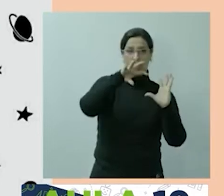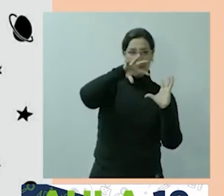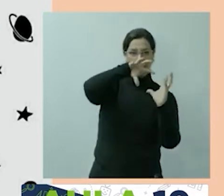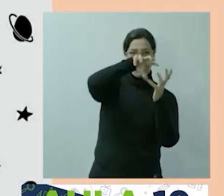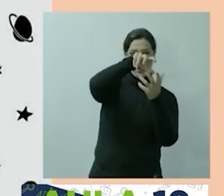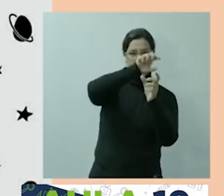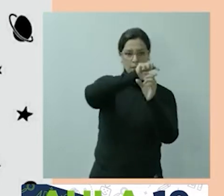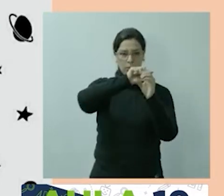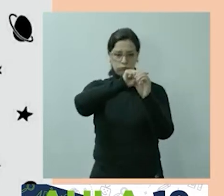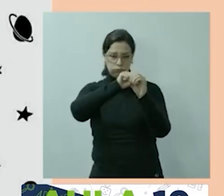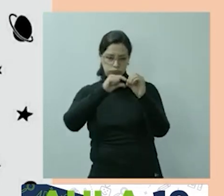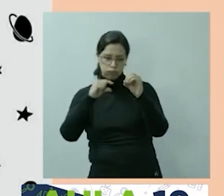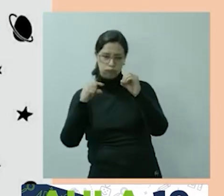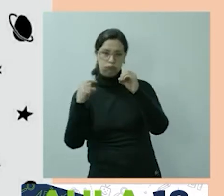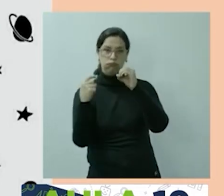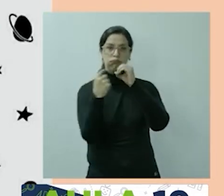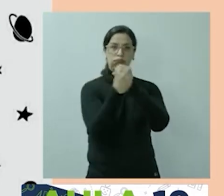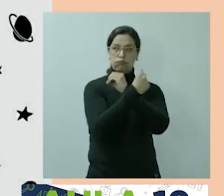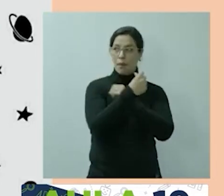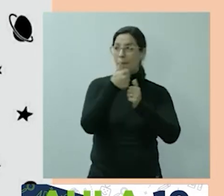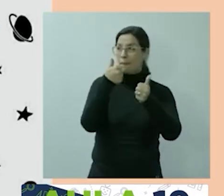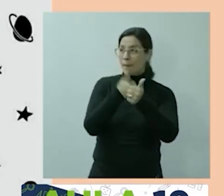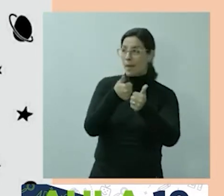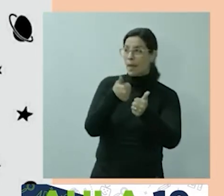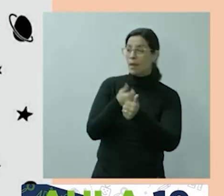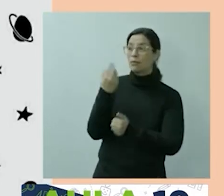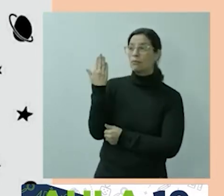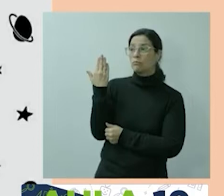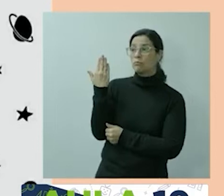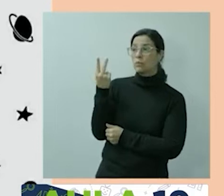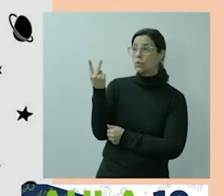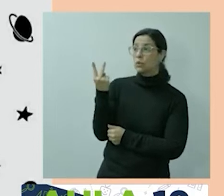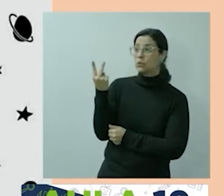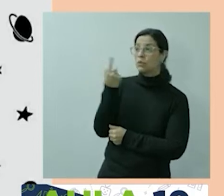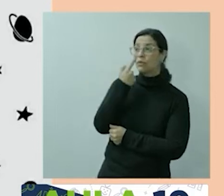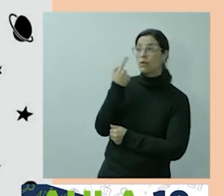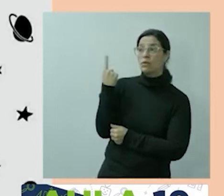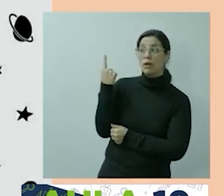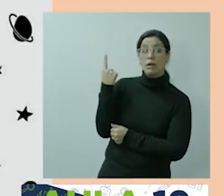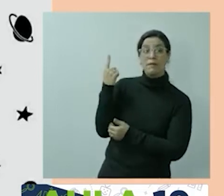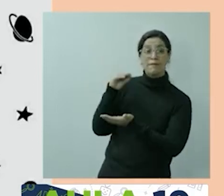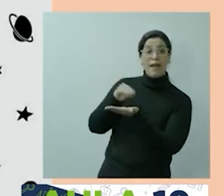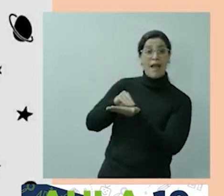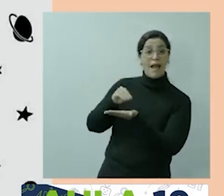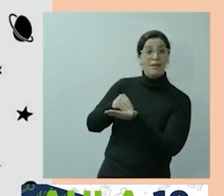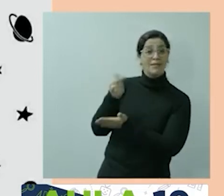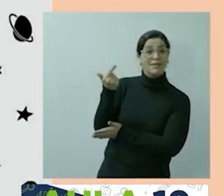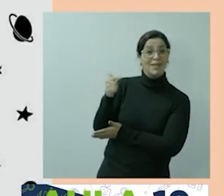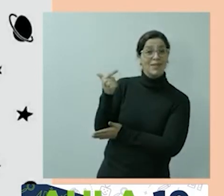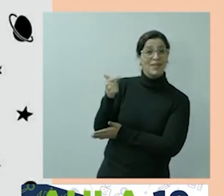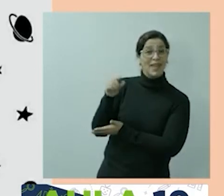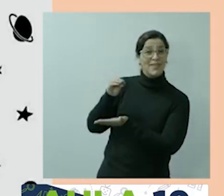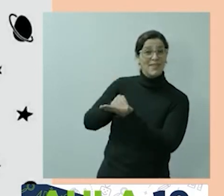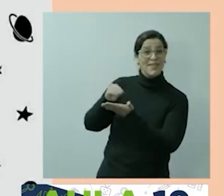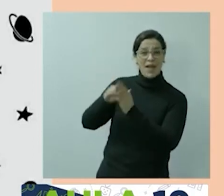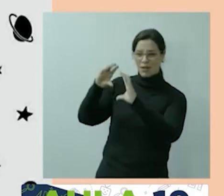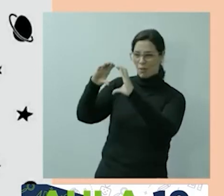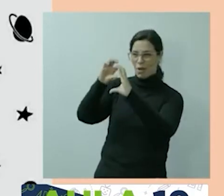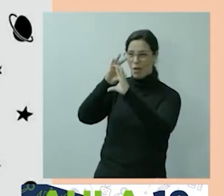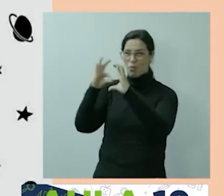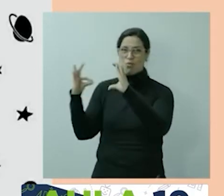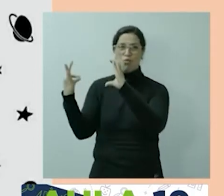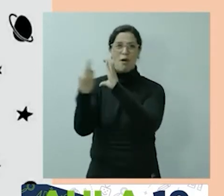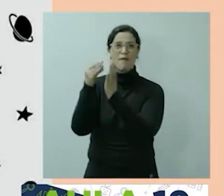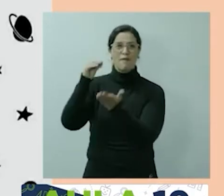planeta bem pertinho aqui do Pequeno Príncipe. E no segundo, olhem lá. Não tinha. Então, a